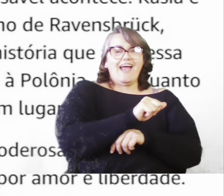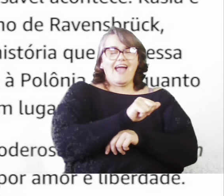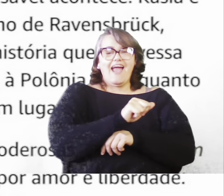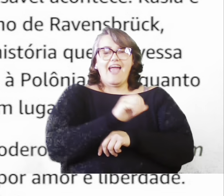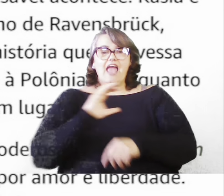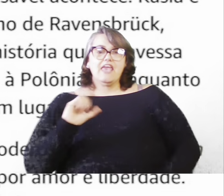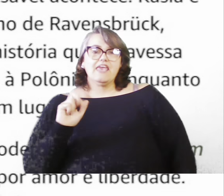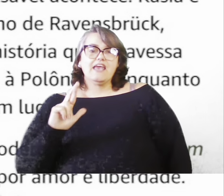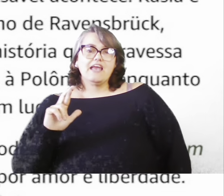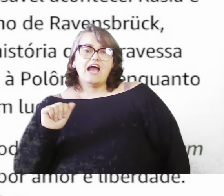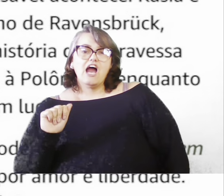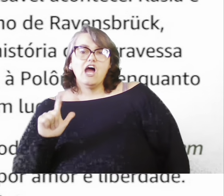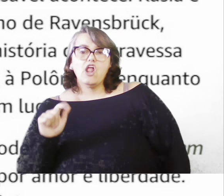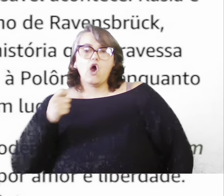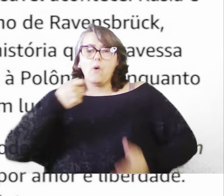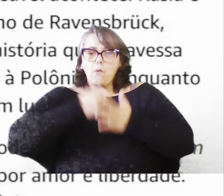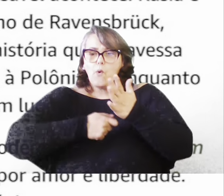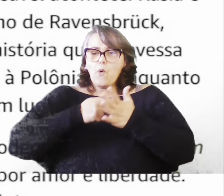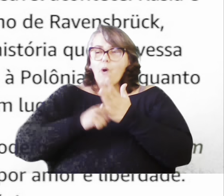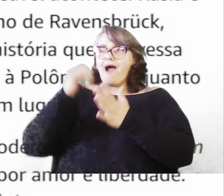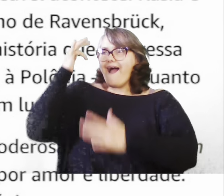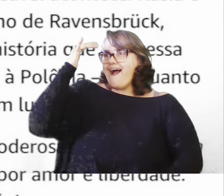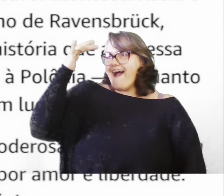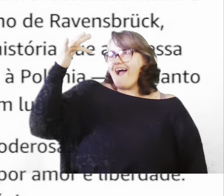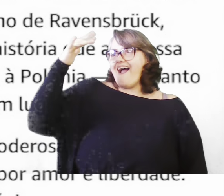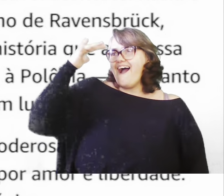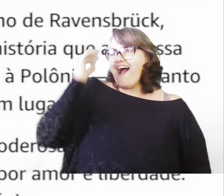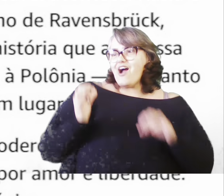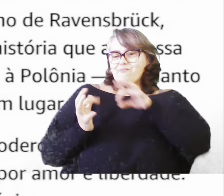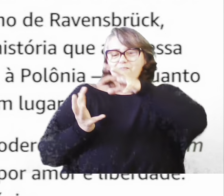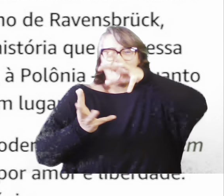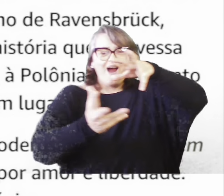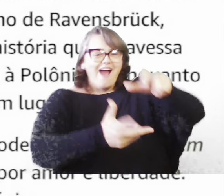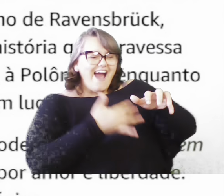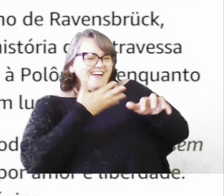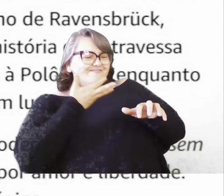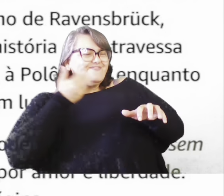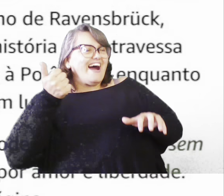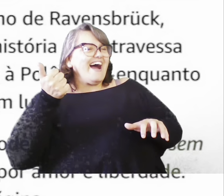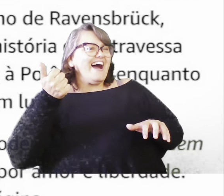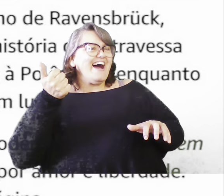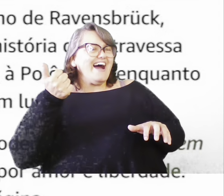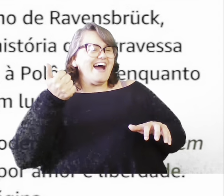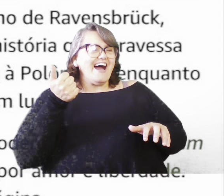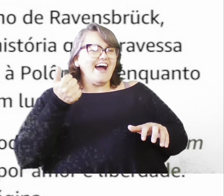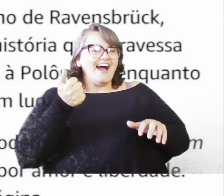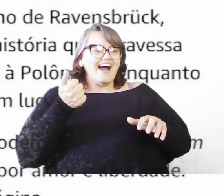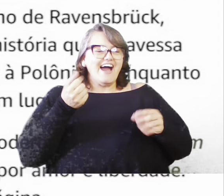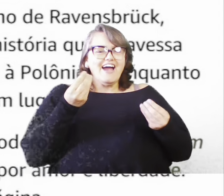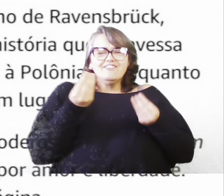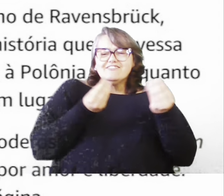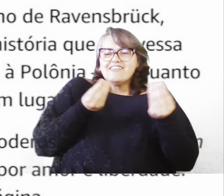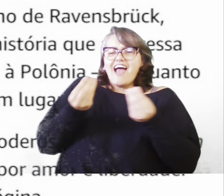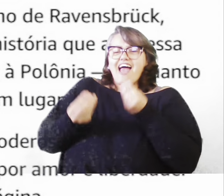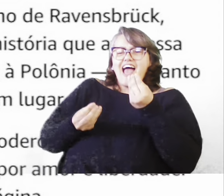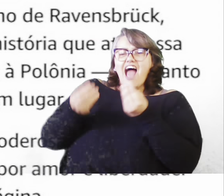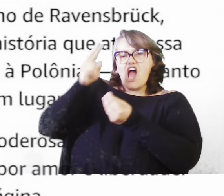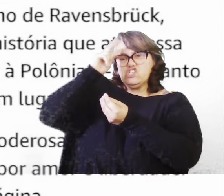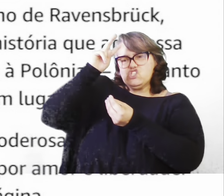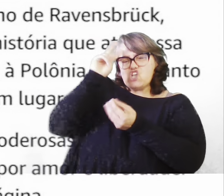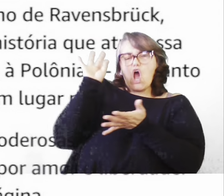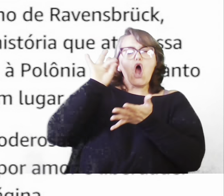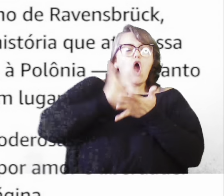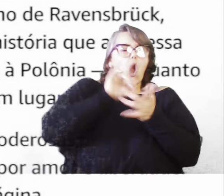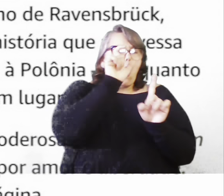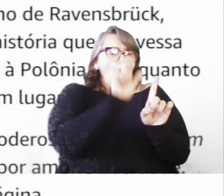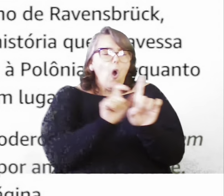Polônia. Enquanto Caroline e Kasia persistem no sonho de tornar o mundo um lugar melhor. Costurado por